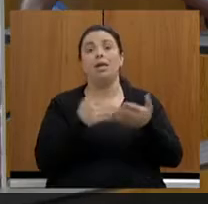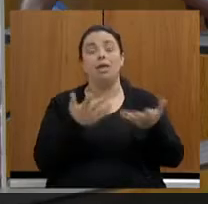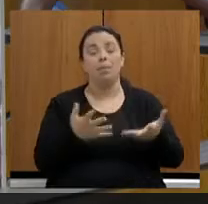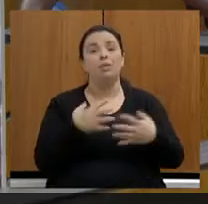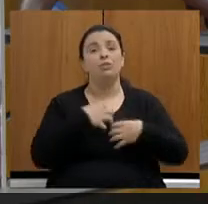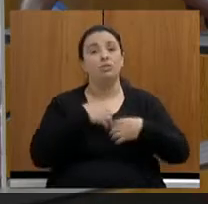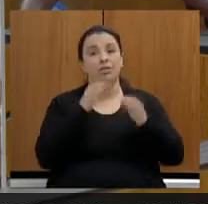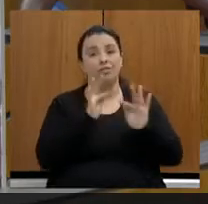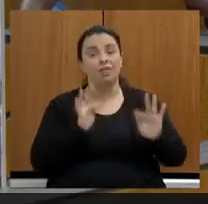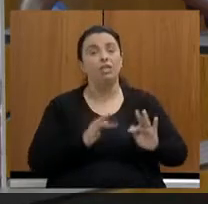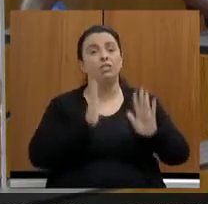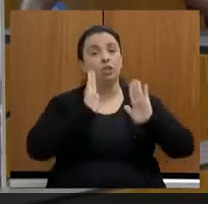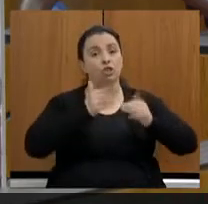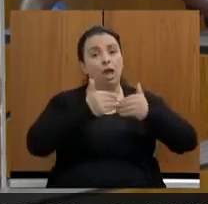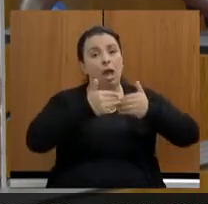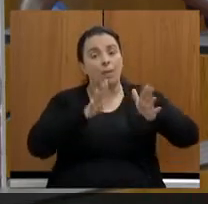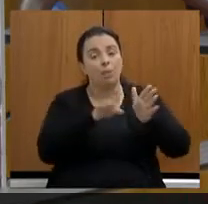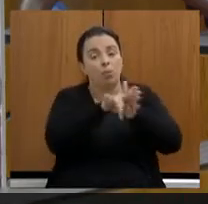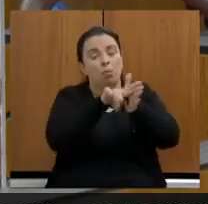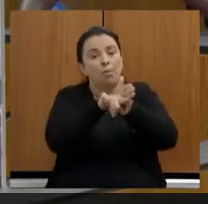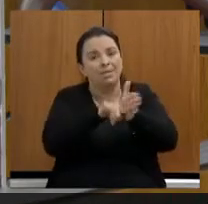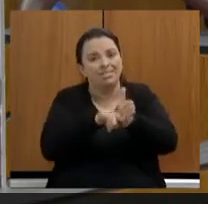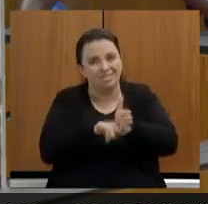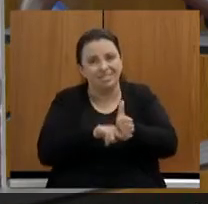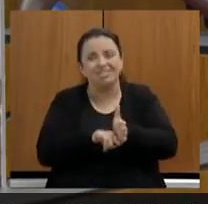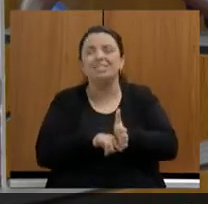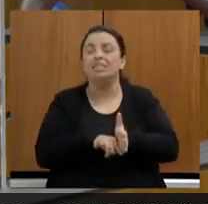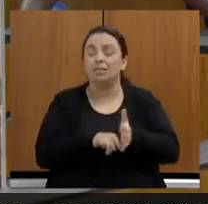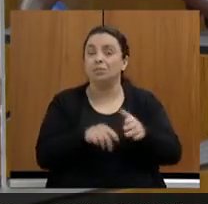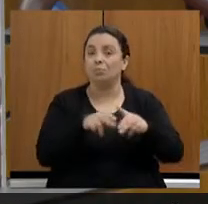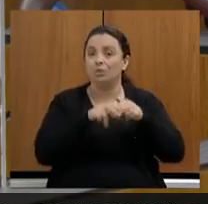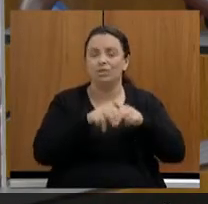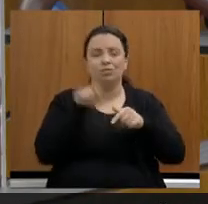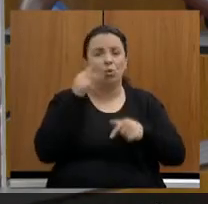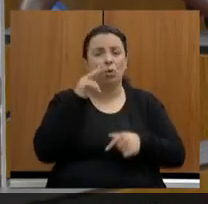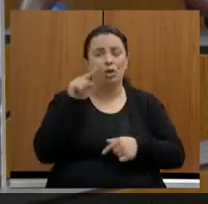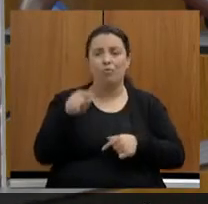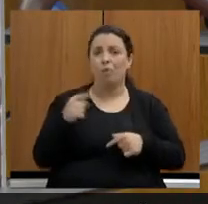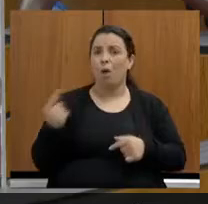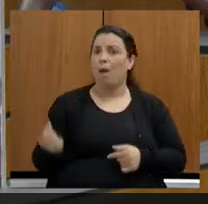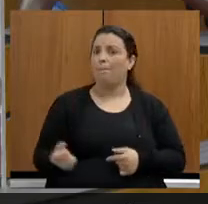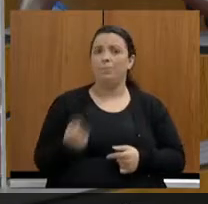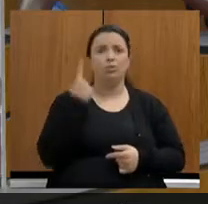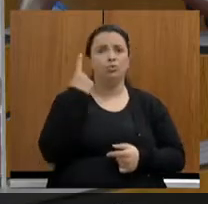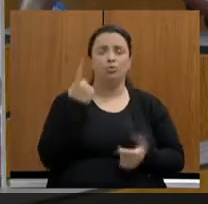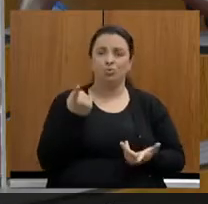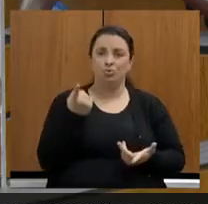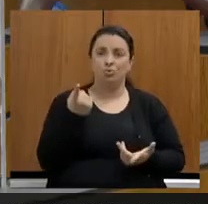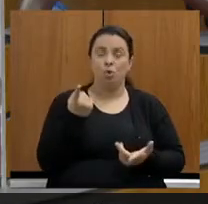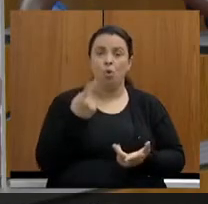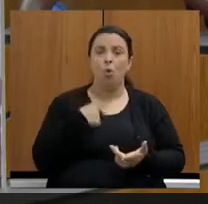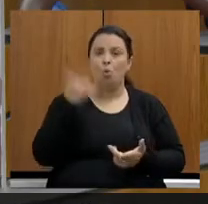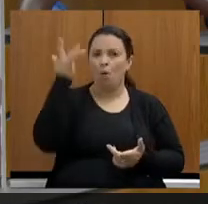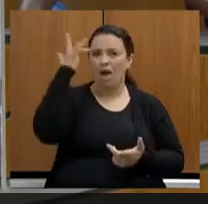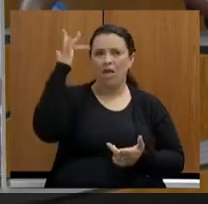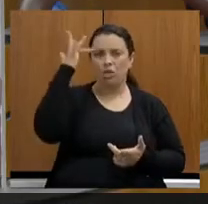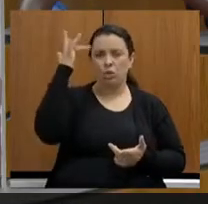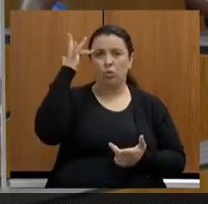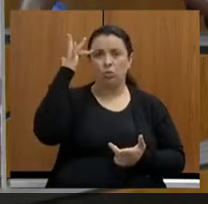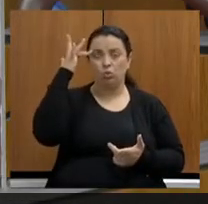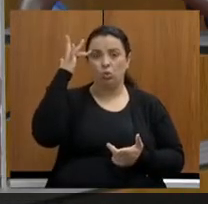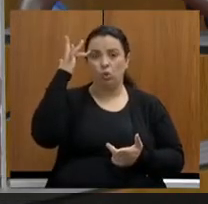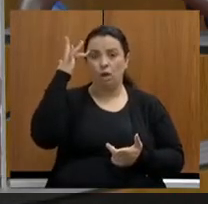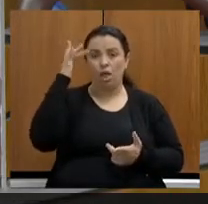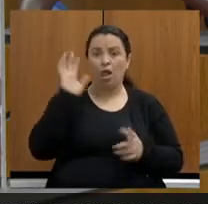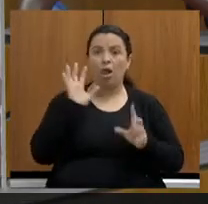que tenha sido aberto a sindicância porque o que a gente viu é algo absolutamente absurdo é um adulto constrangendo